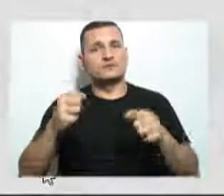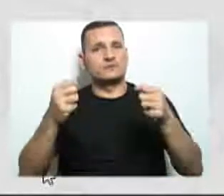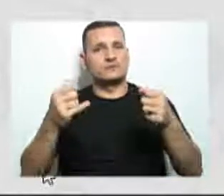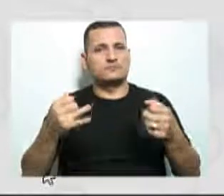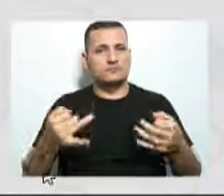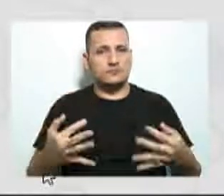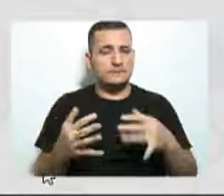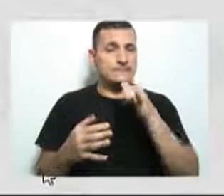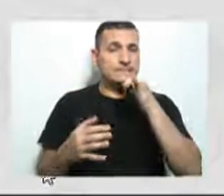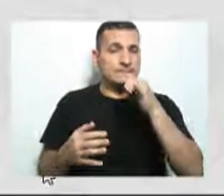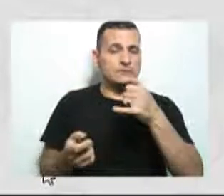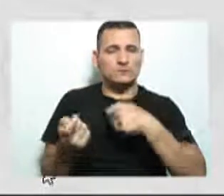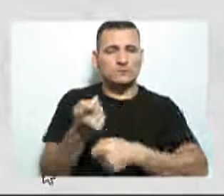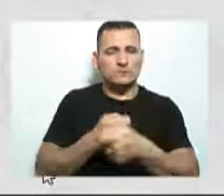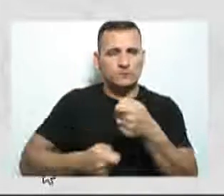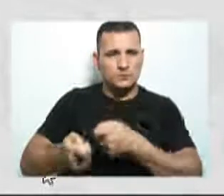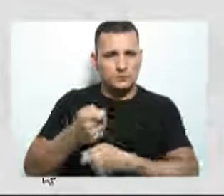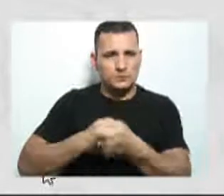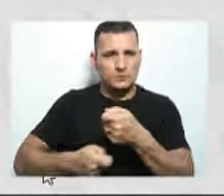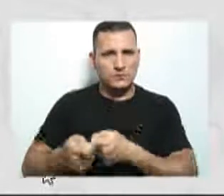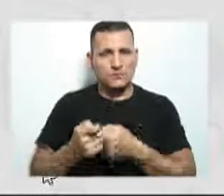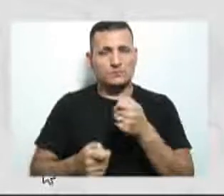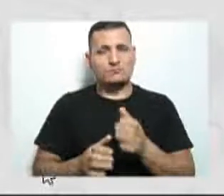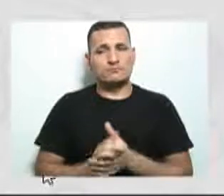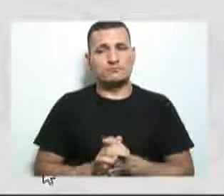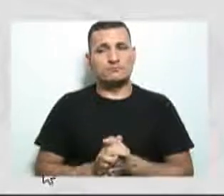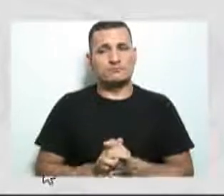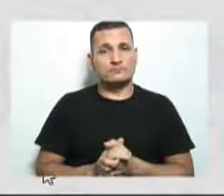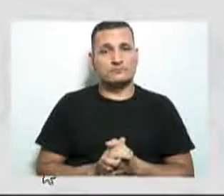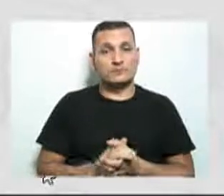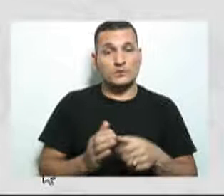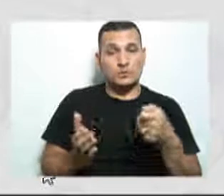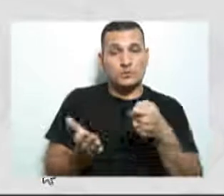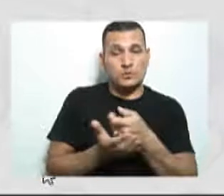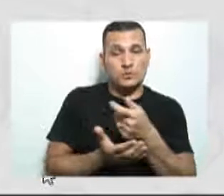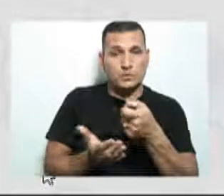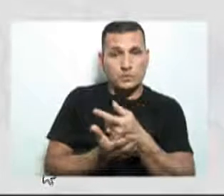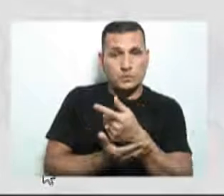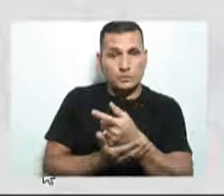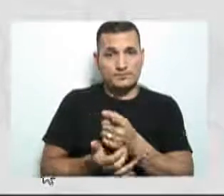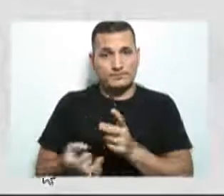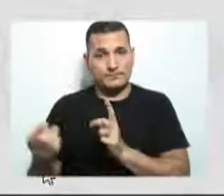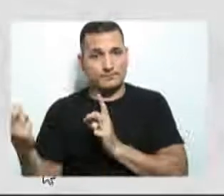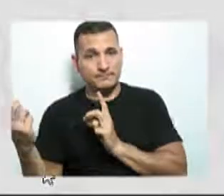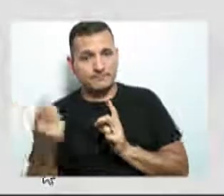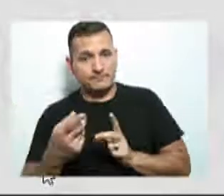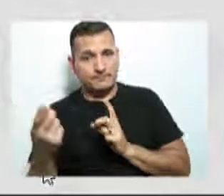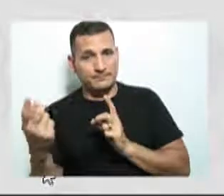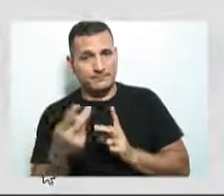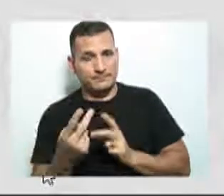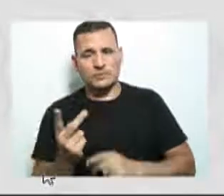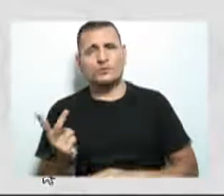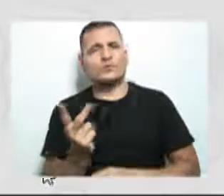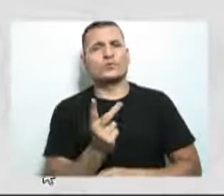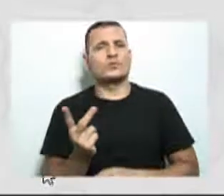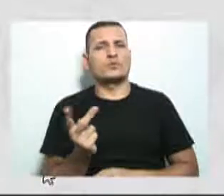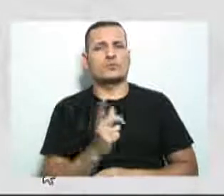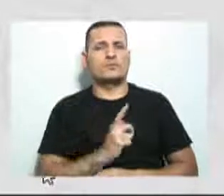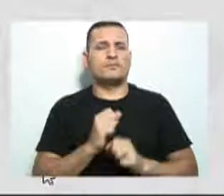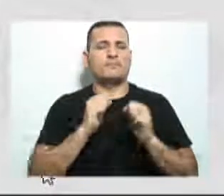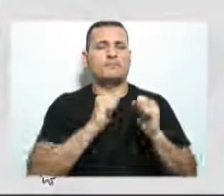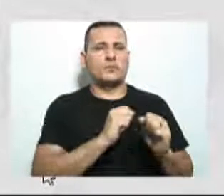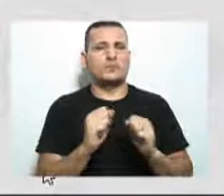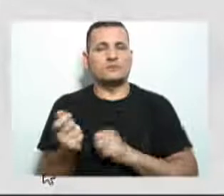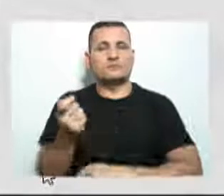de negociação, tanto o comprador como o vendedor possuem poder de negociação. Claro que